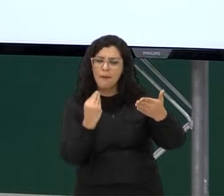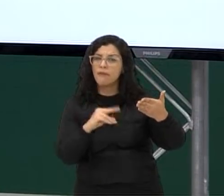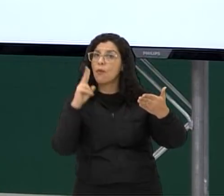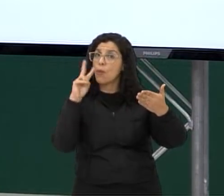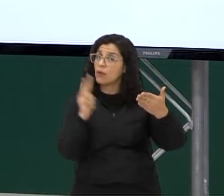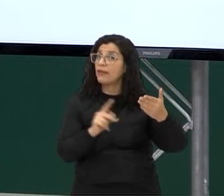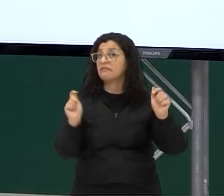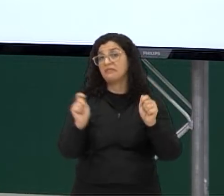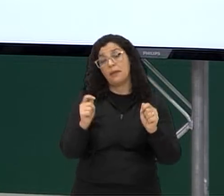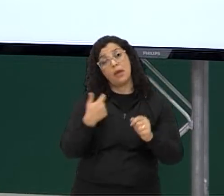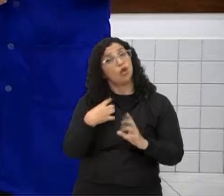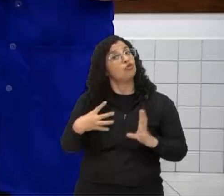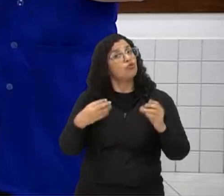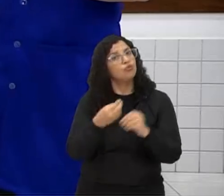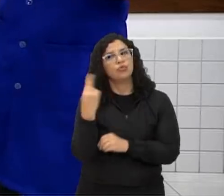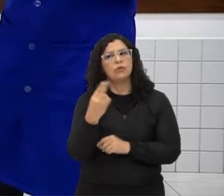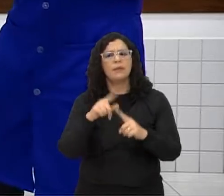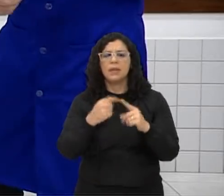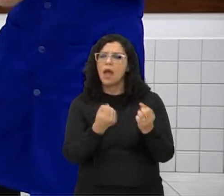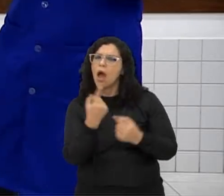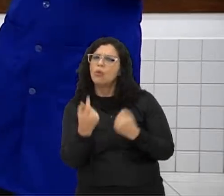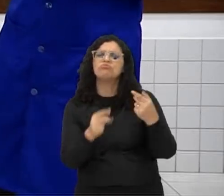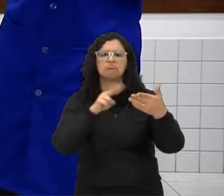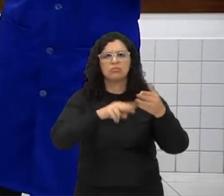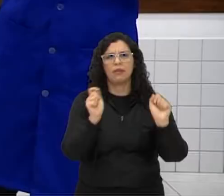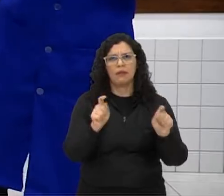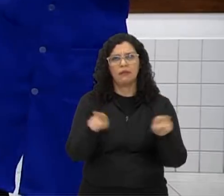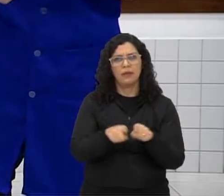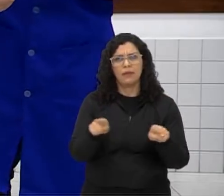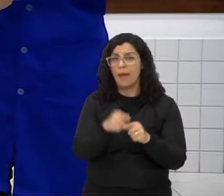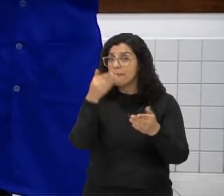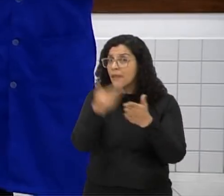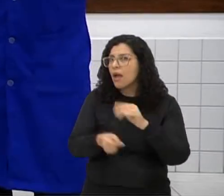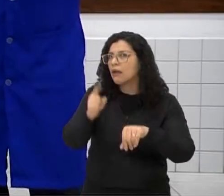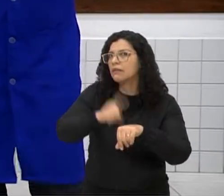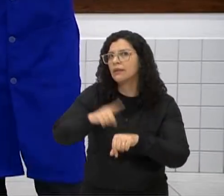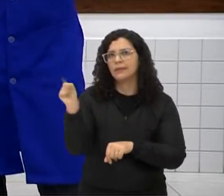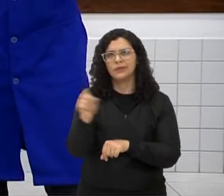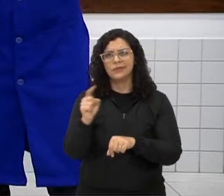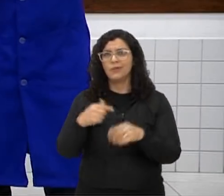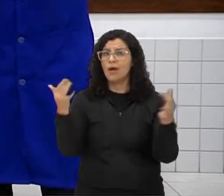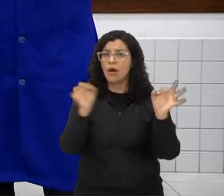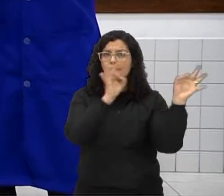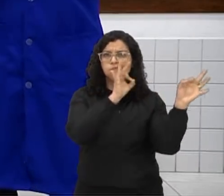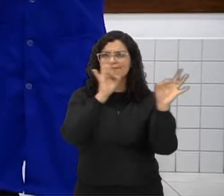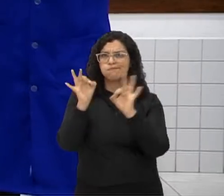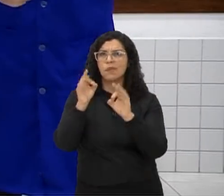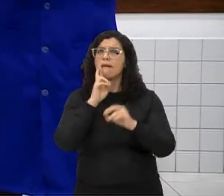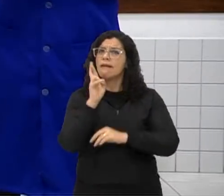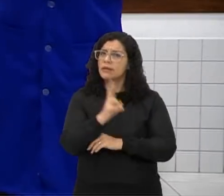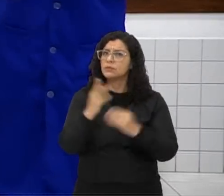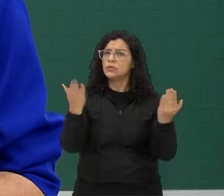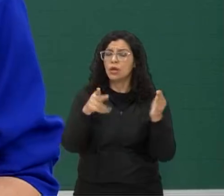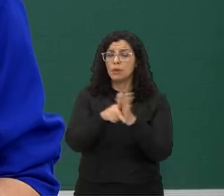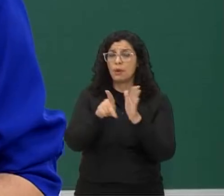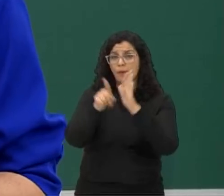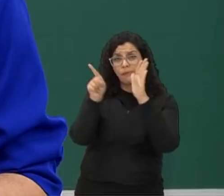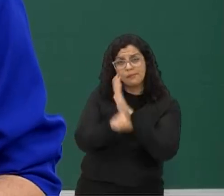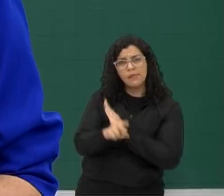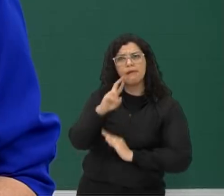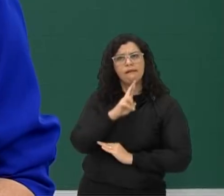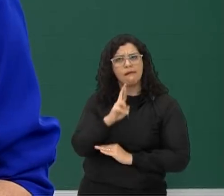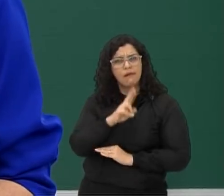as interações de vocês. Como que está a participação aí, professor? Então, não perca tempo aí, pessoal. Vai lá, respondendo o chat,